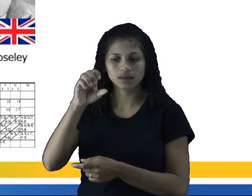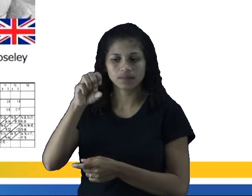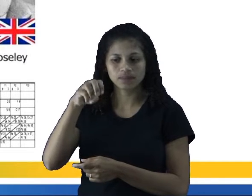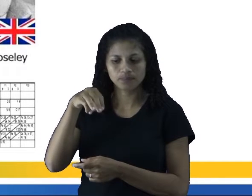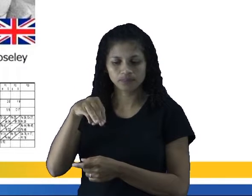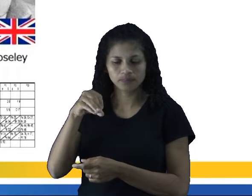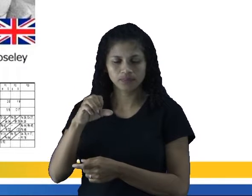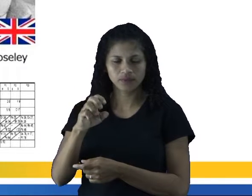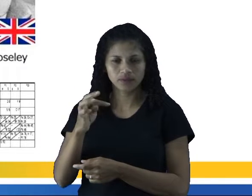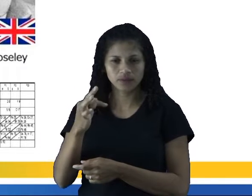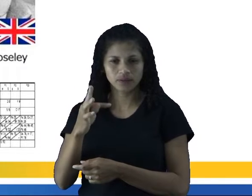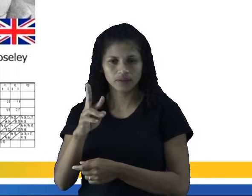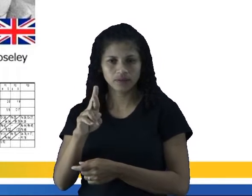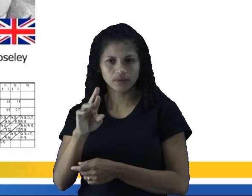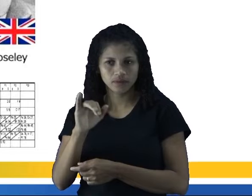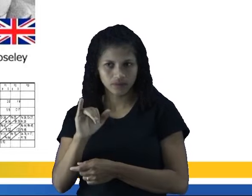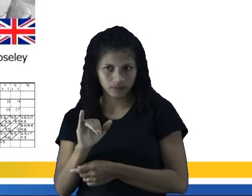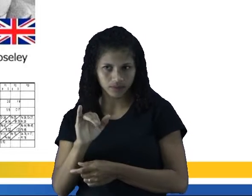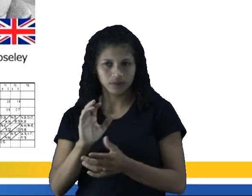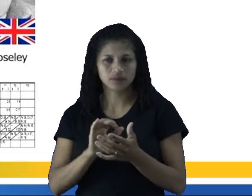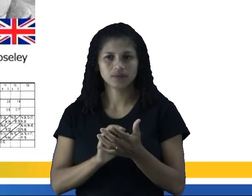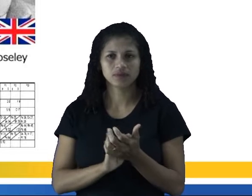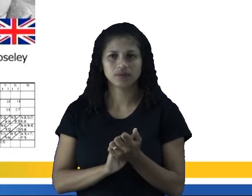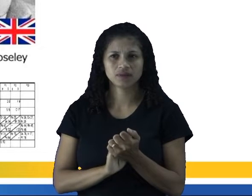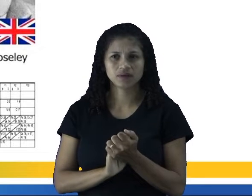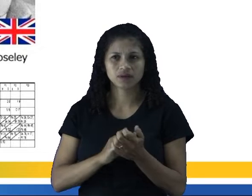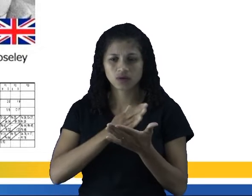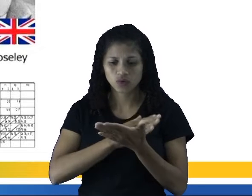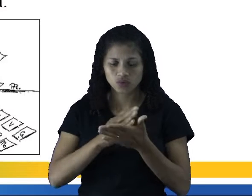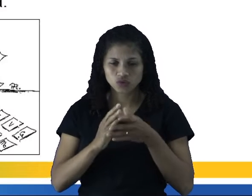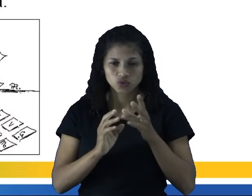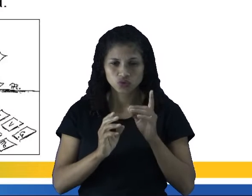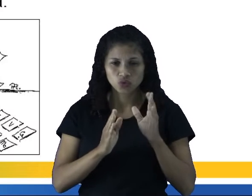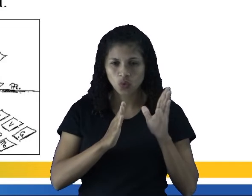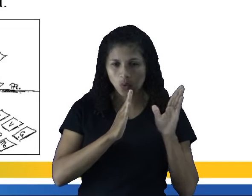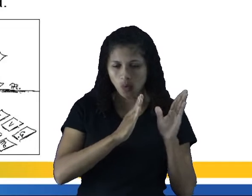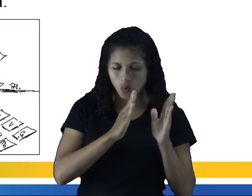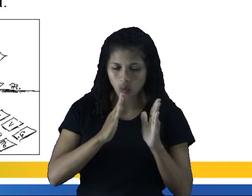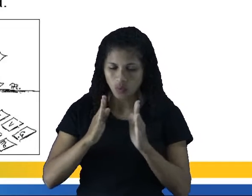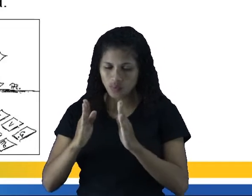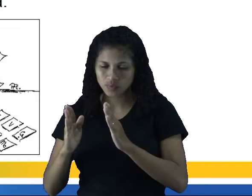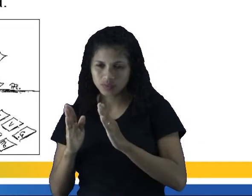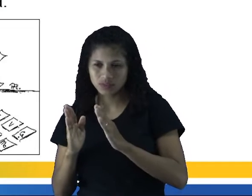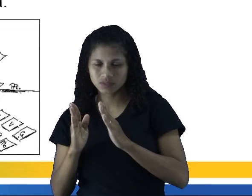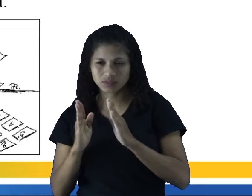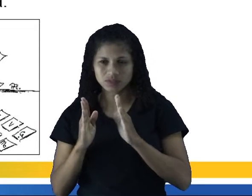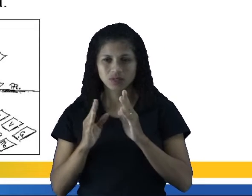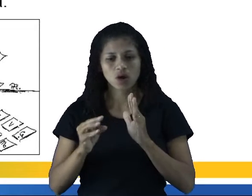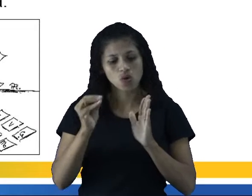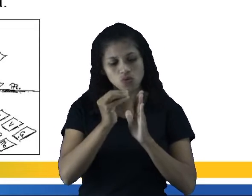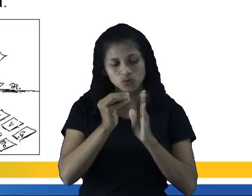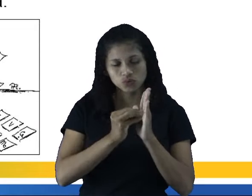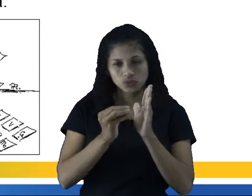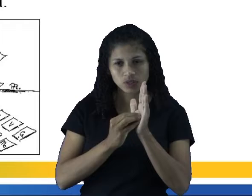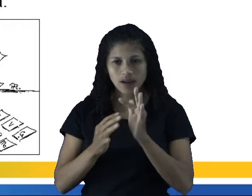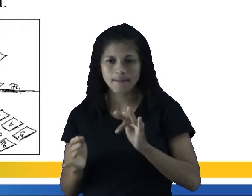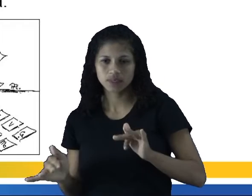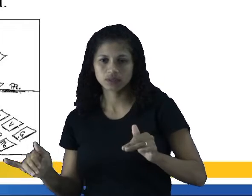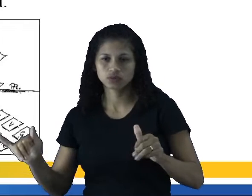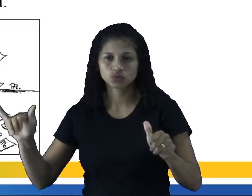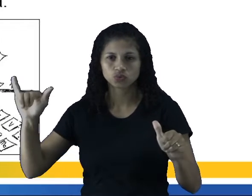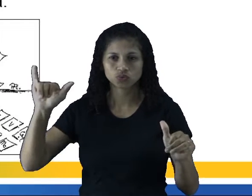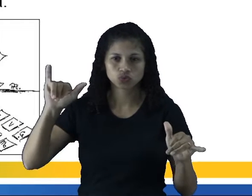conseguiu ali agrupar, né, os elementos químicos de uma forma que fosse ideal ali para questões de